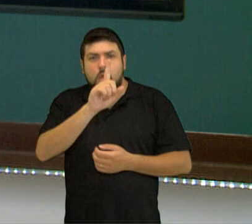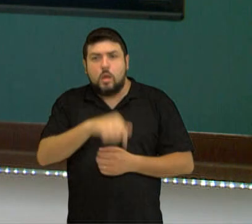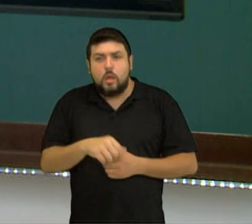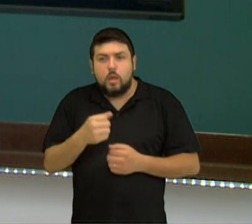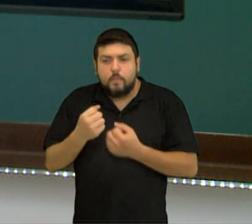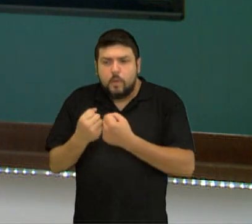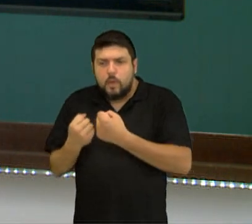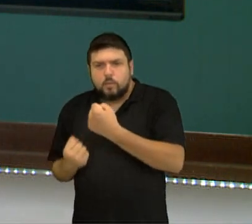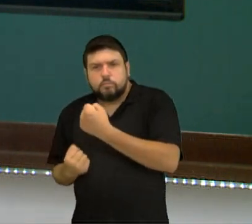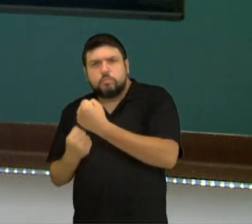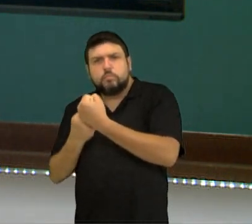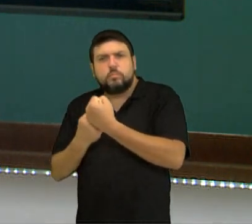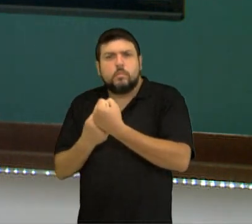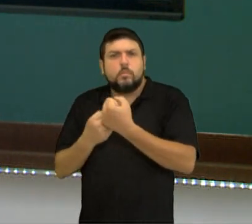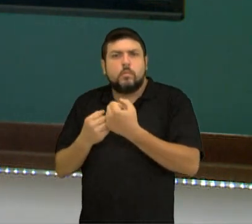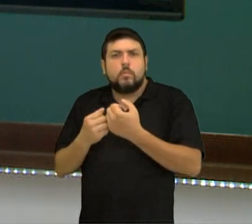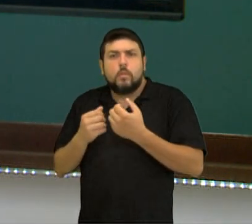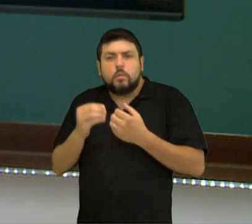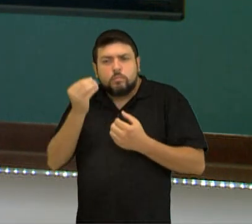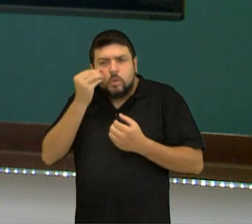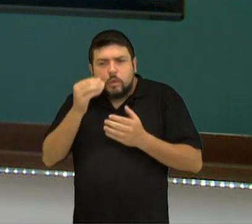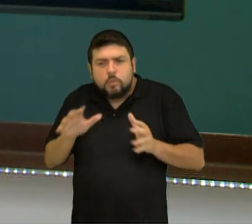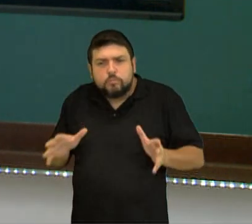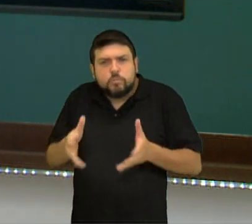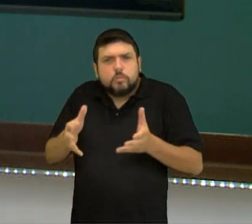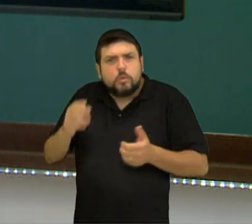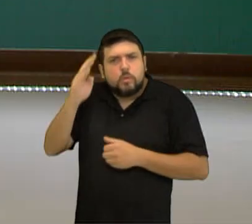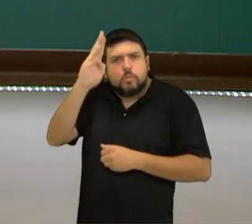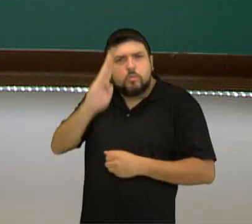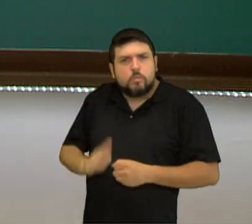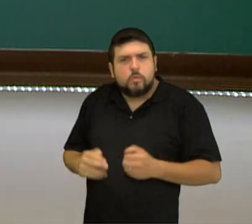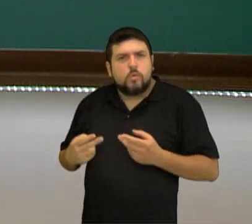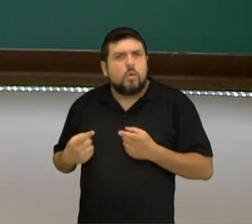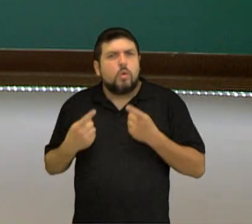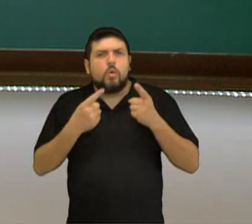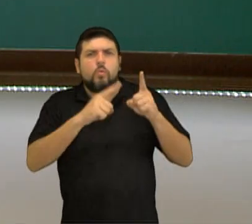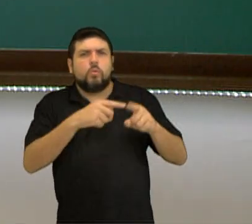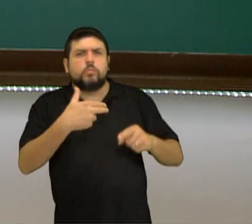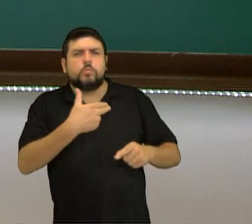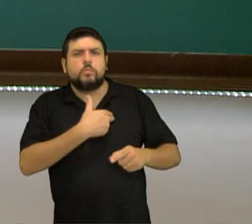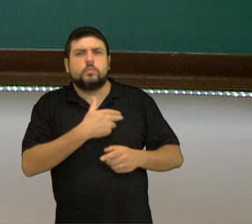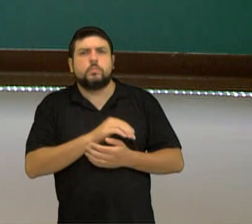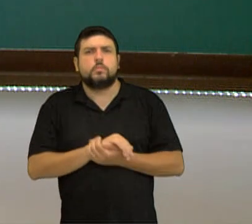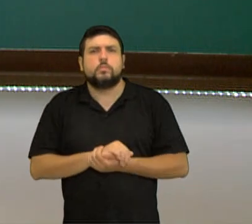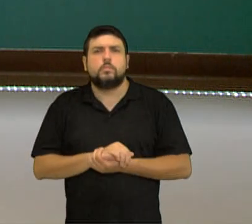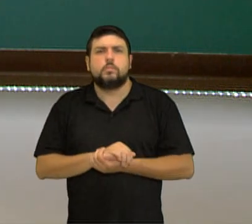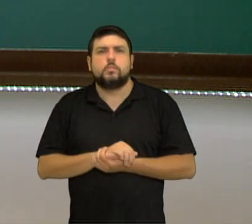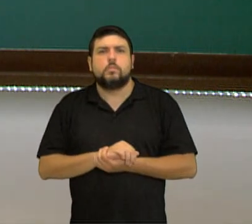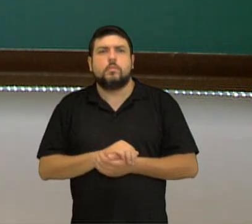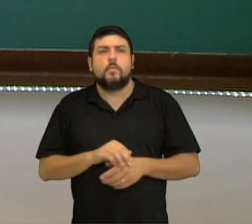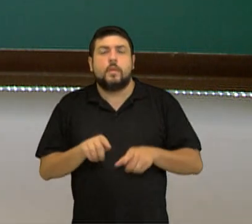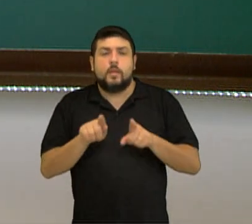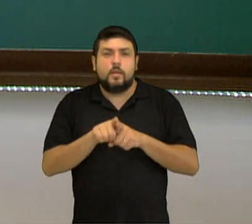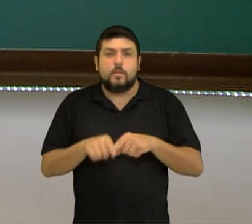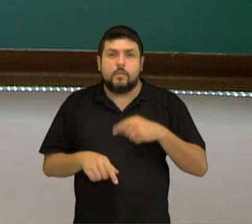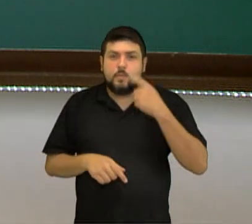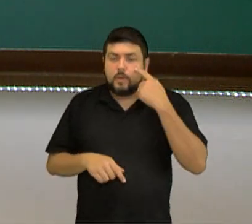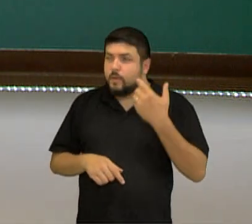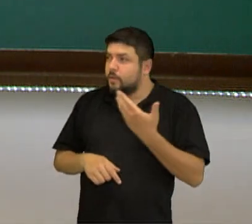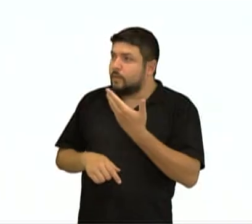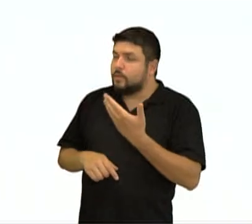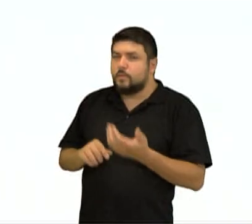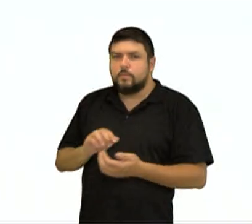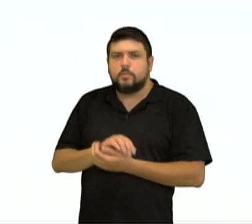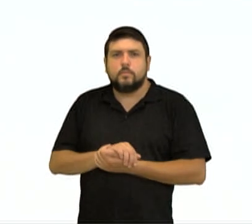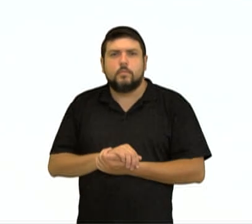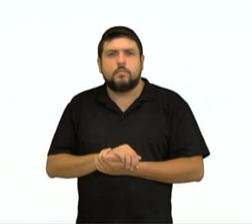do Brasil. Então, todos esses pedidos aí. Ou ainda, mais diretos como esses que estão na sua tela. Você